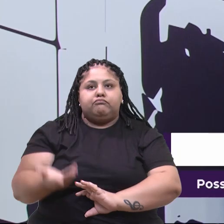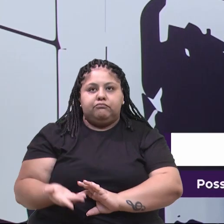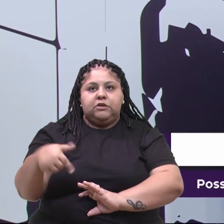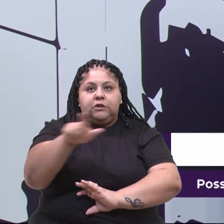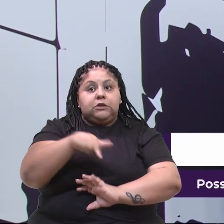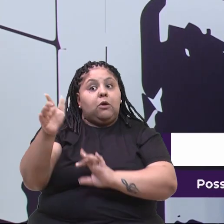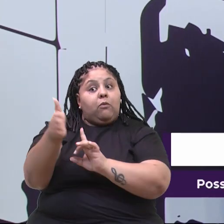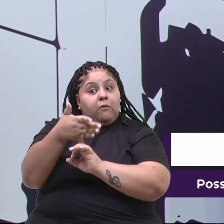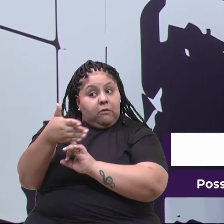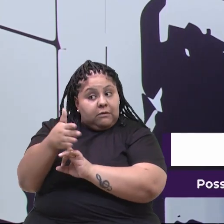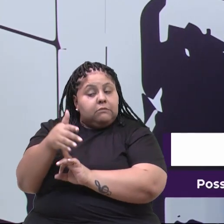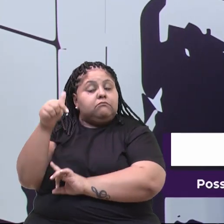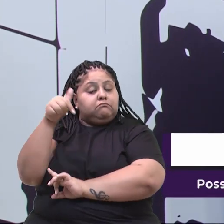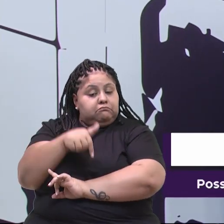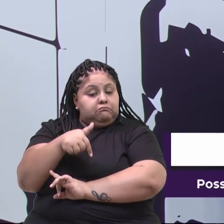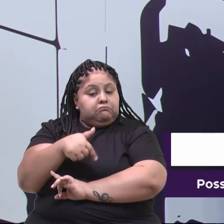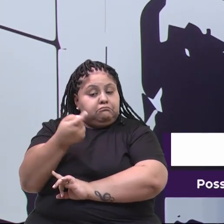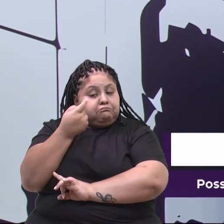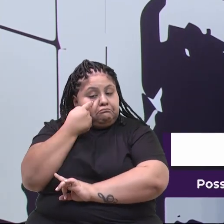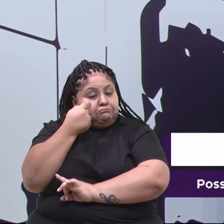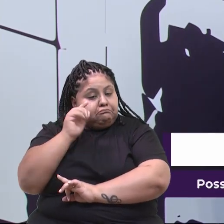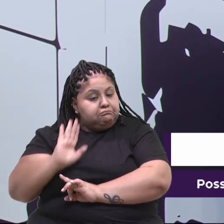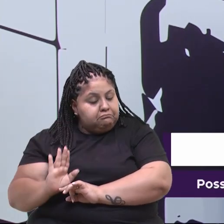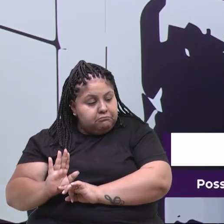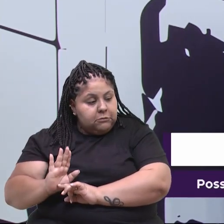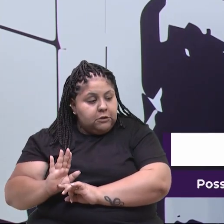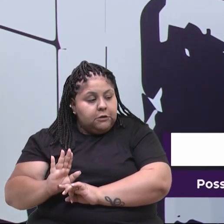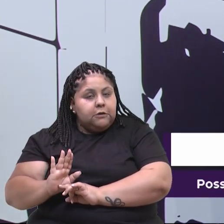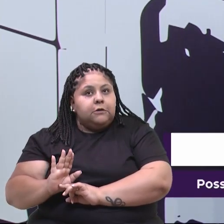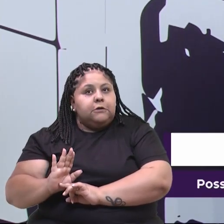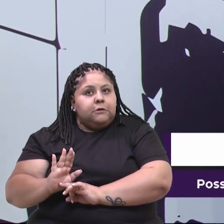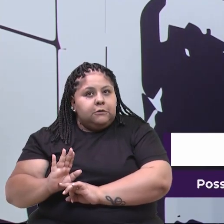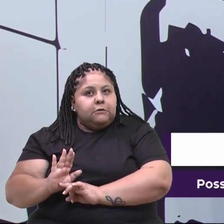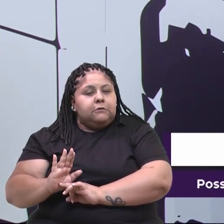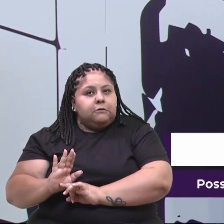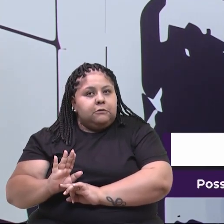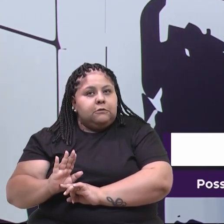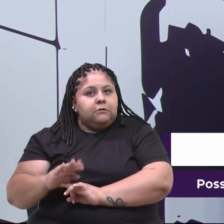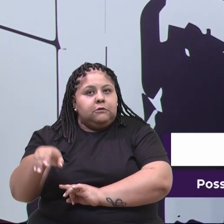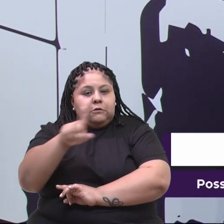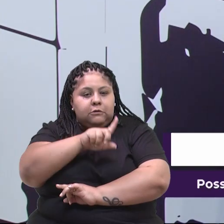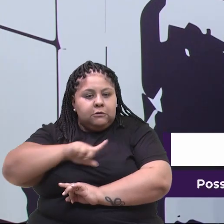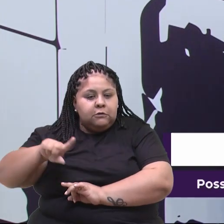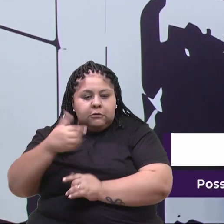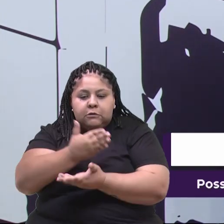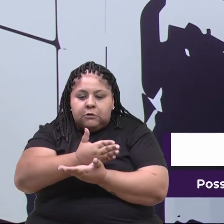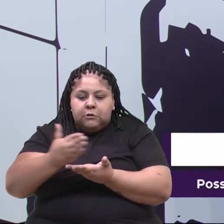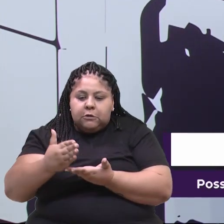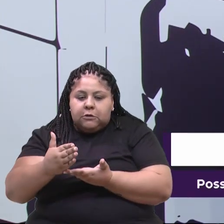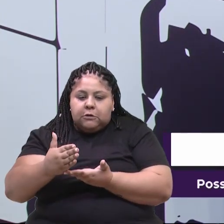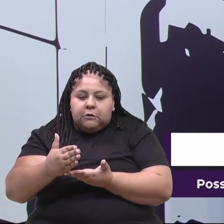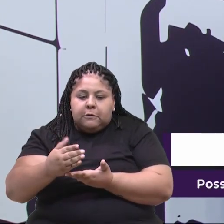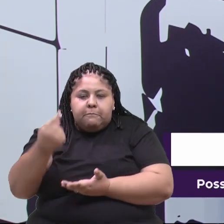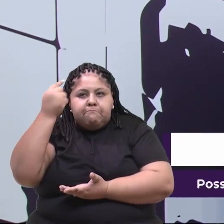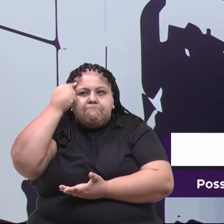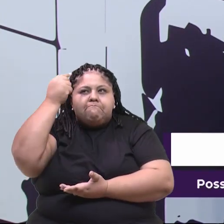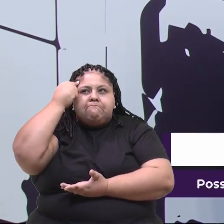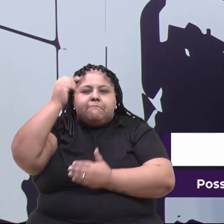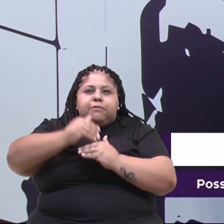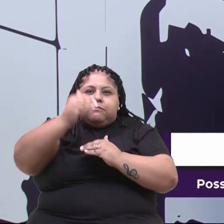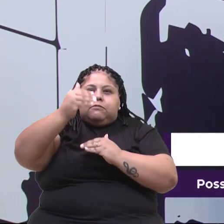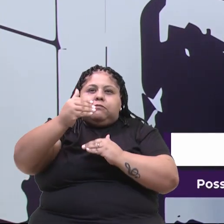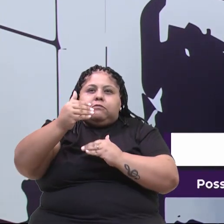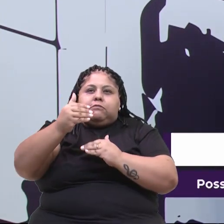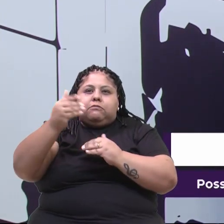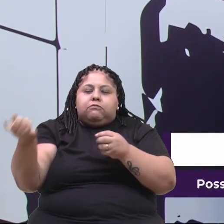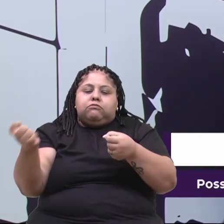essas bandeiras aí são, na minha visão, extremamente importantes e que bom. E tomara que os municípios pensem cada vez mais nelas, que elas vão dar um retorno